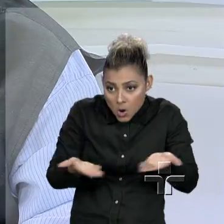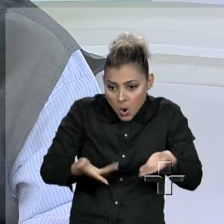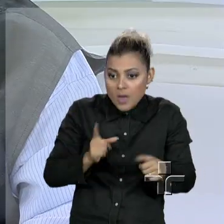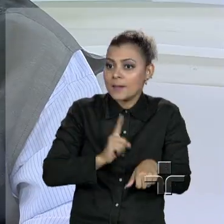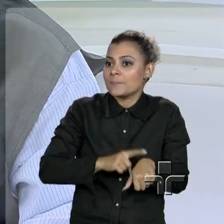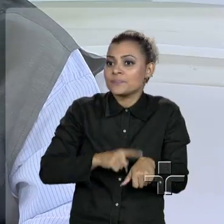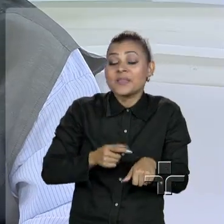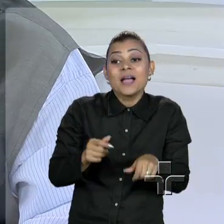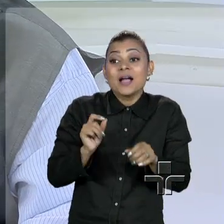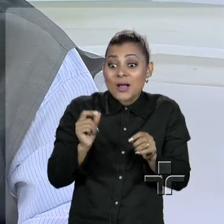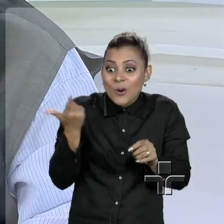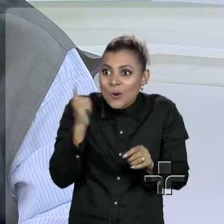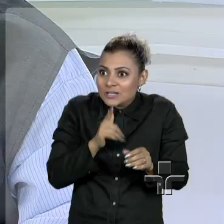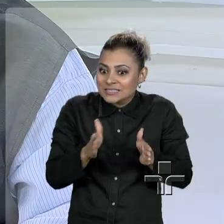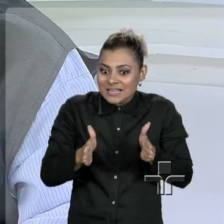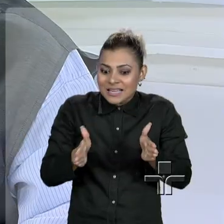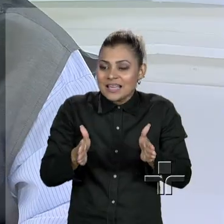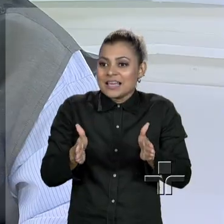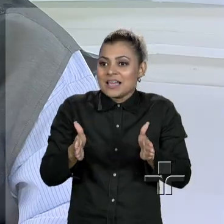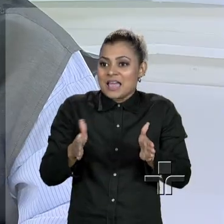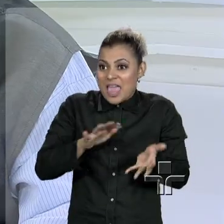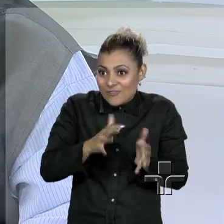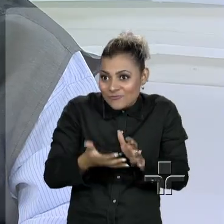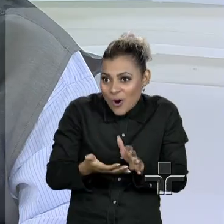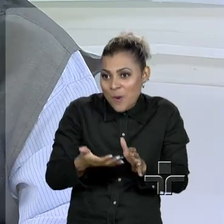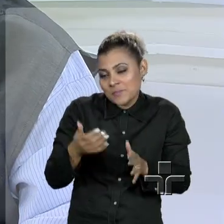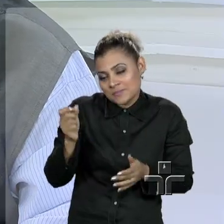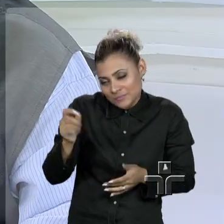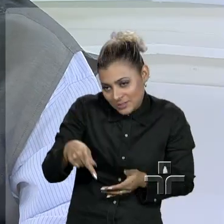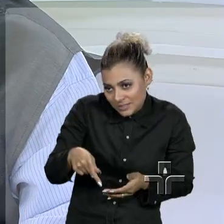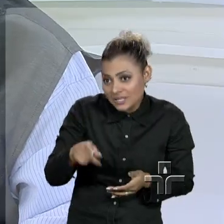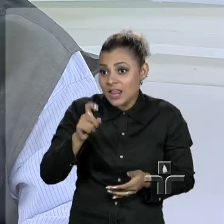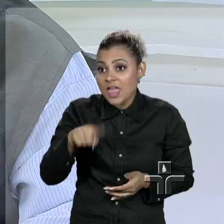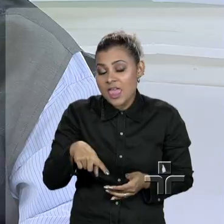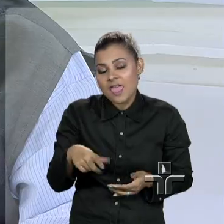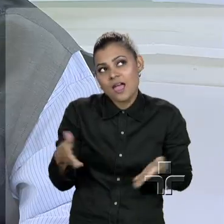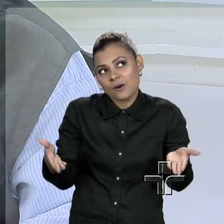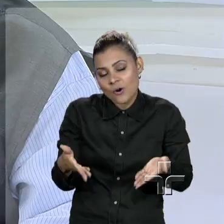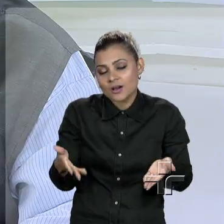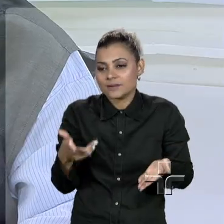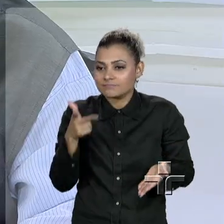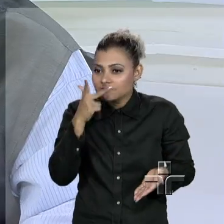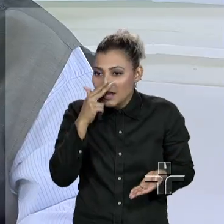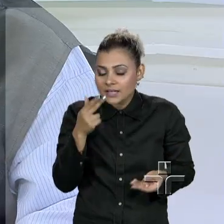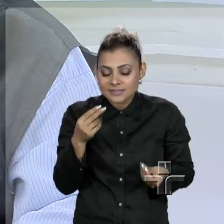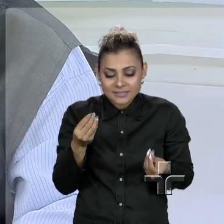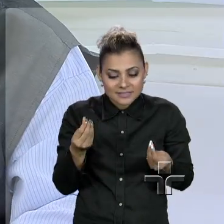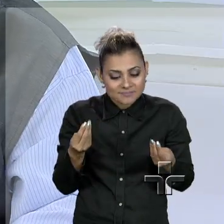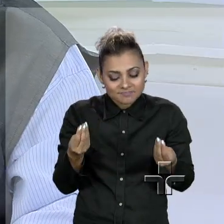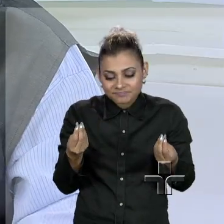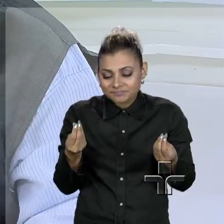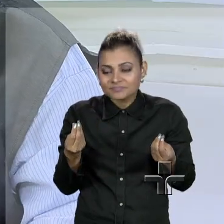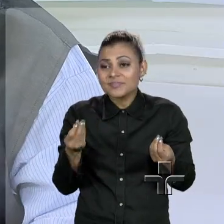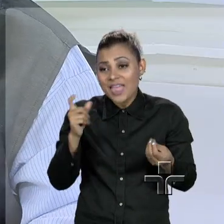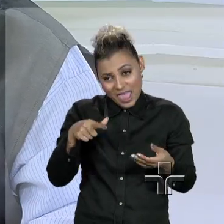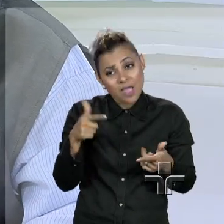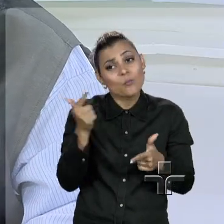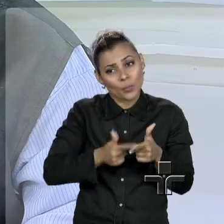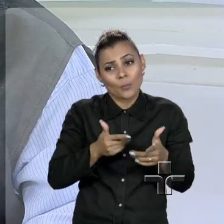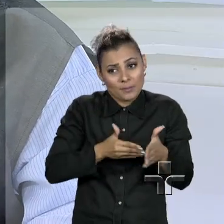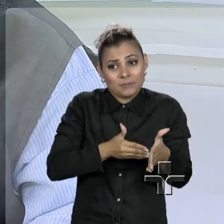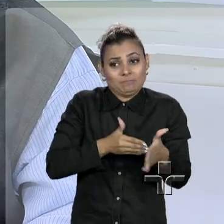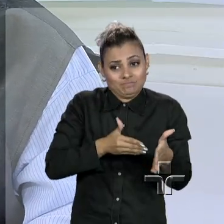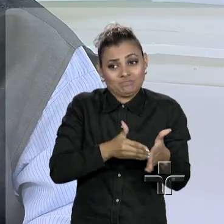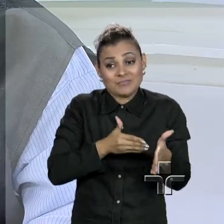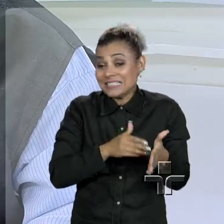nós vencemos o que hoje é praticamente é uma barreira que, se